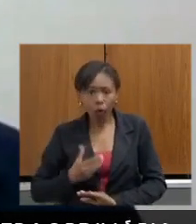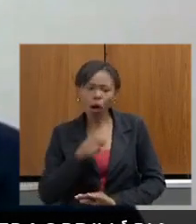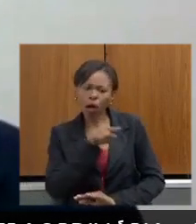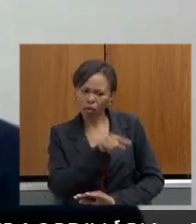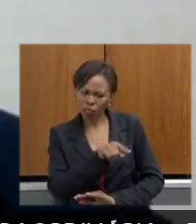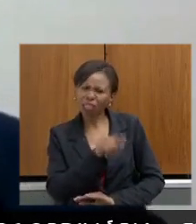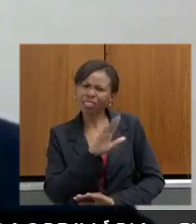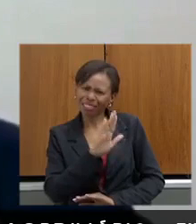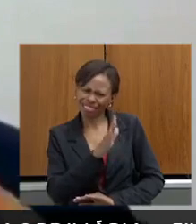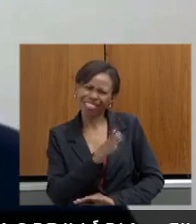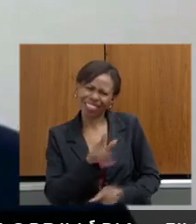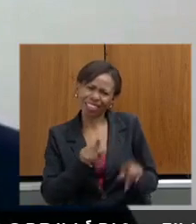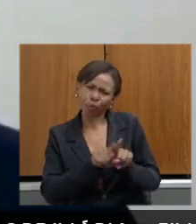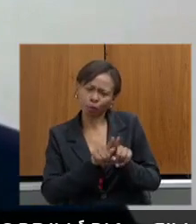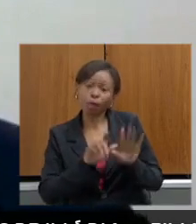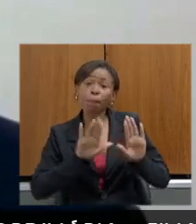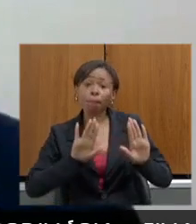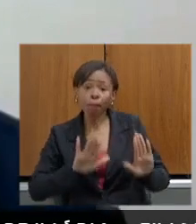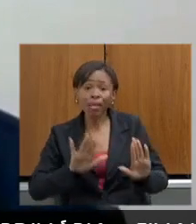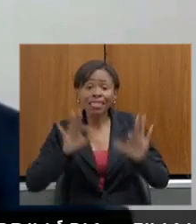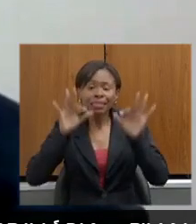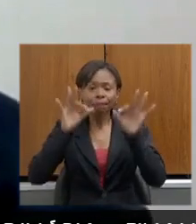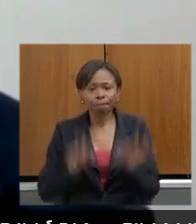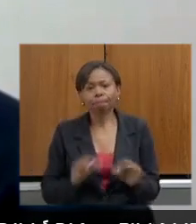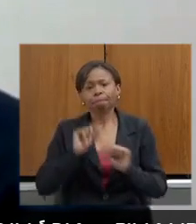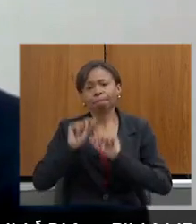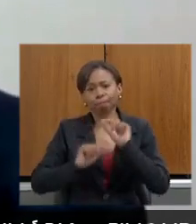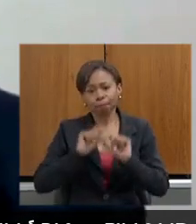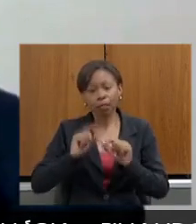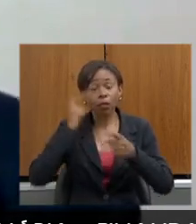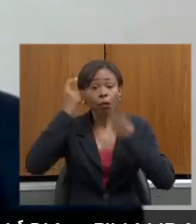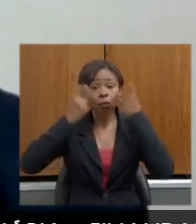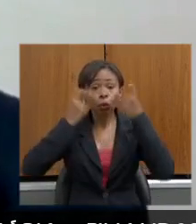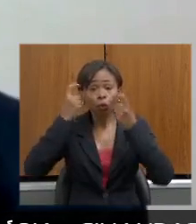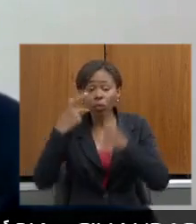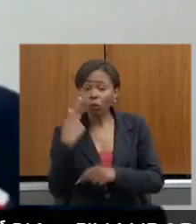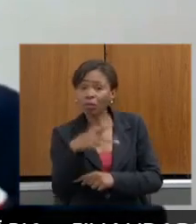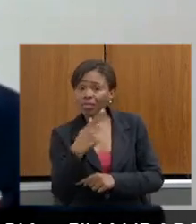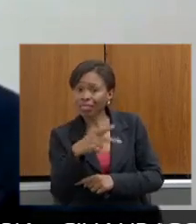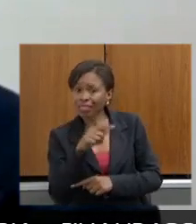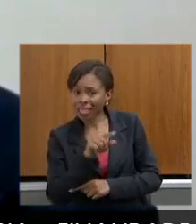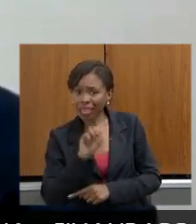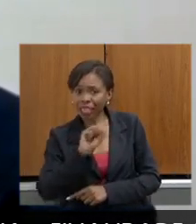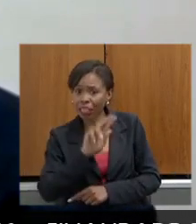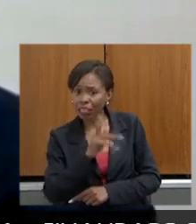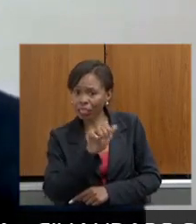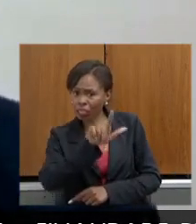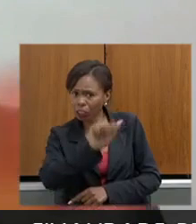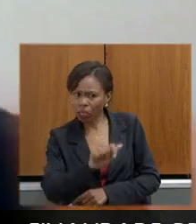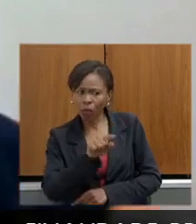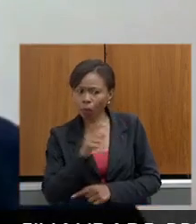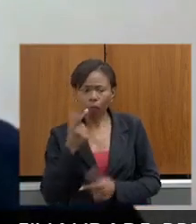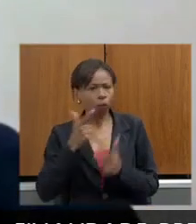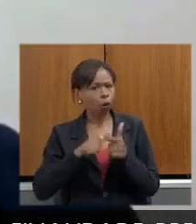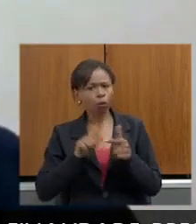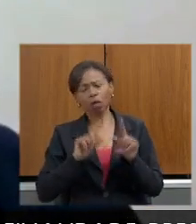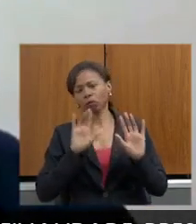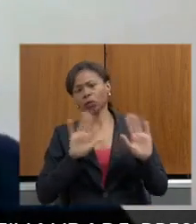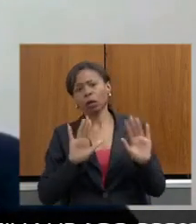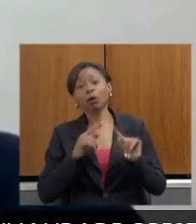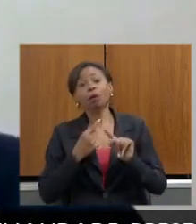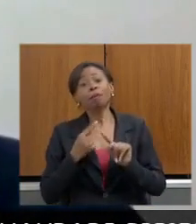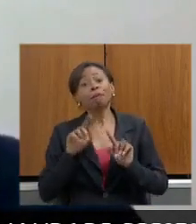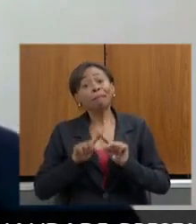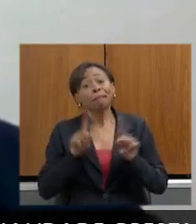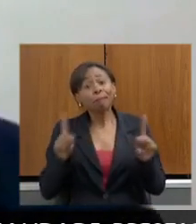certeza que sim mas tenho certeza que a preocupação dela não é problema não tenho contrário o